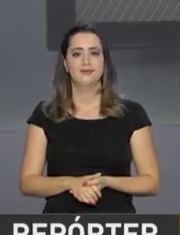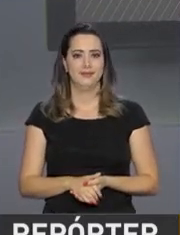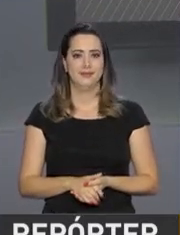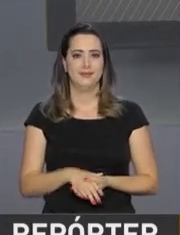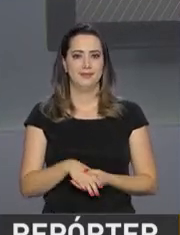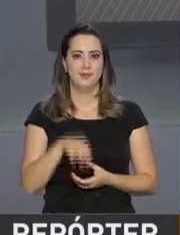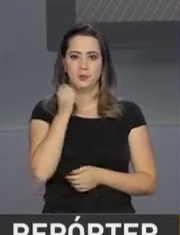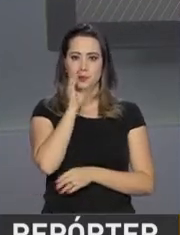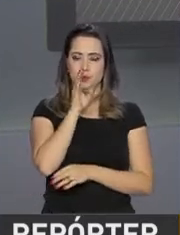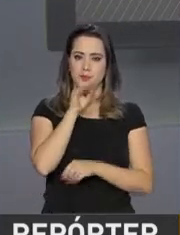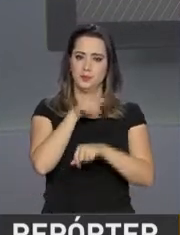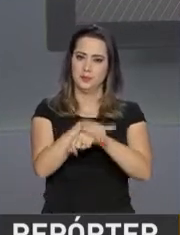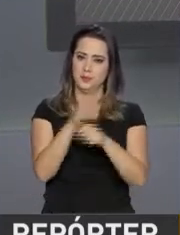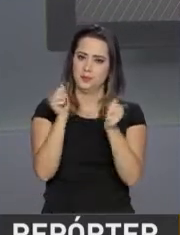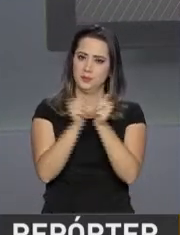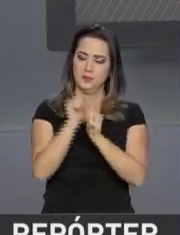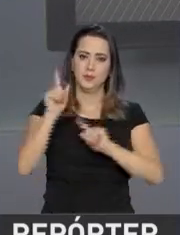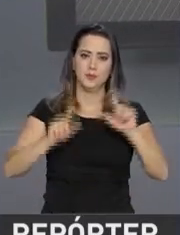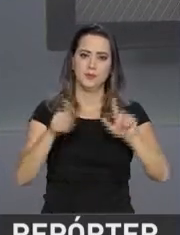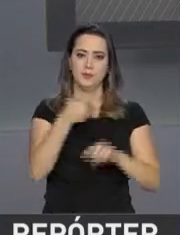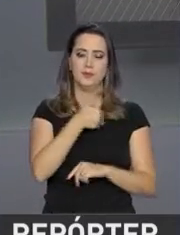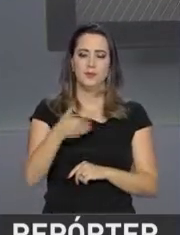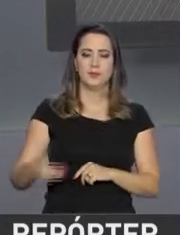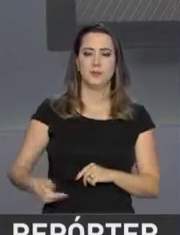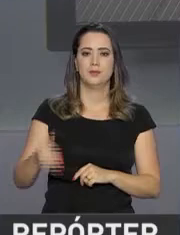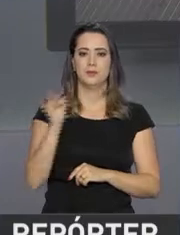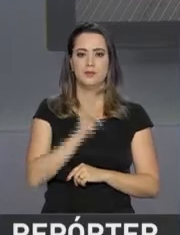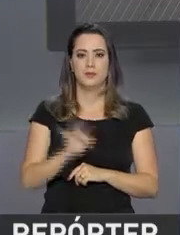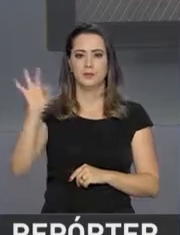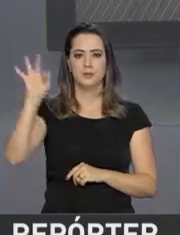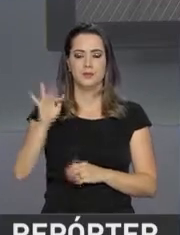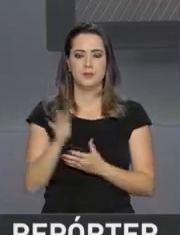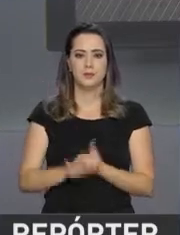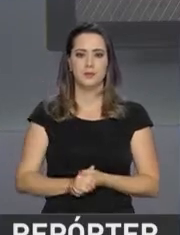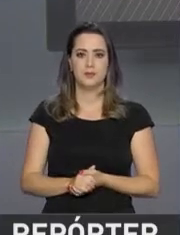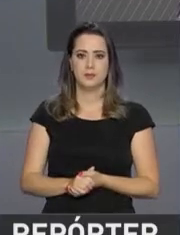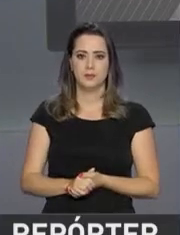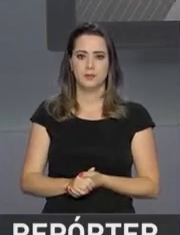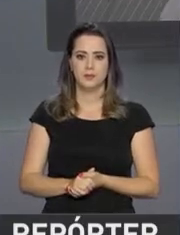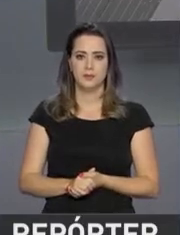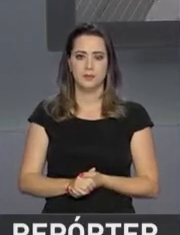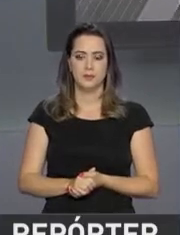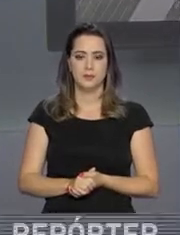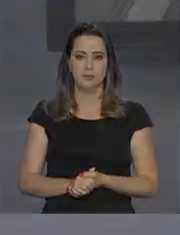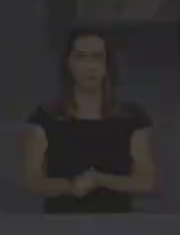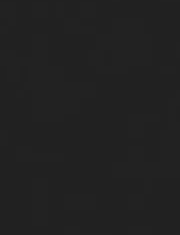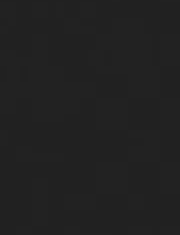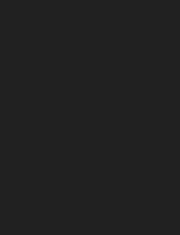uma boa noite pra você continue com a gente na nbr a tv do governo federal